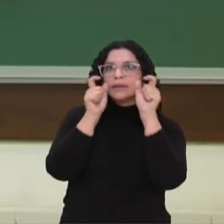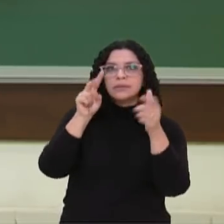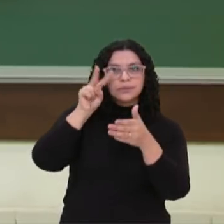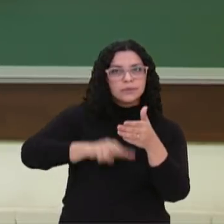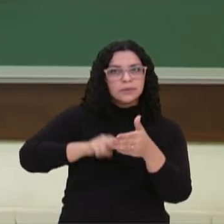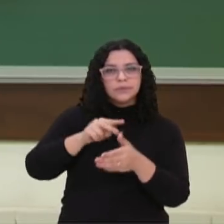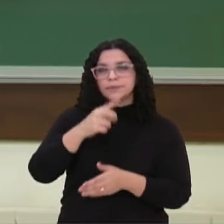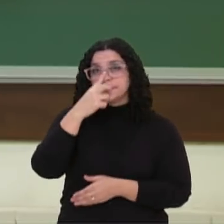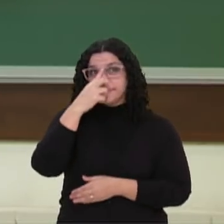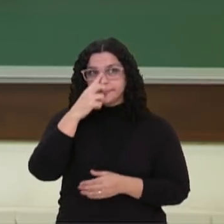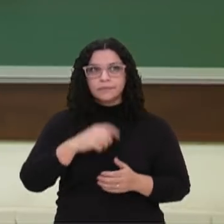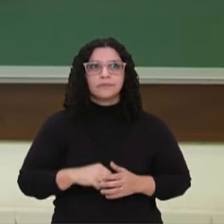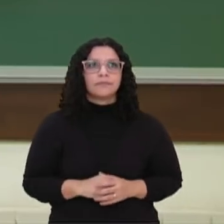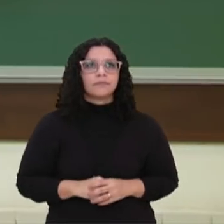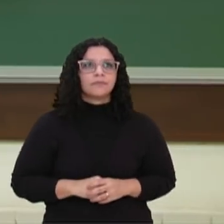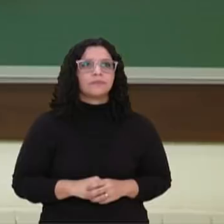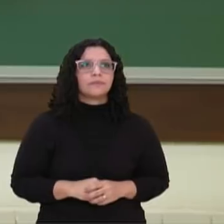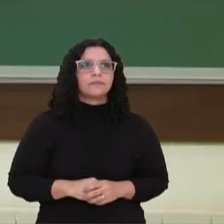leitura. Vamos lá?